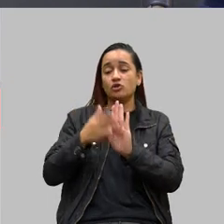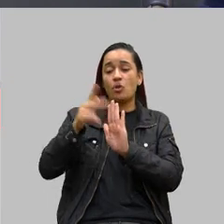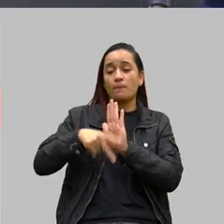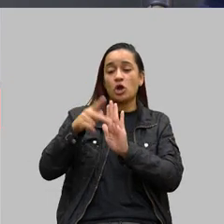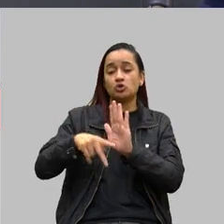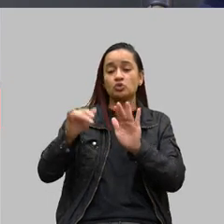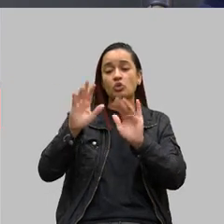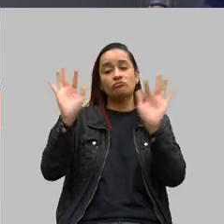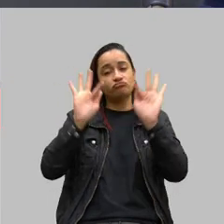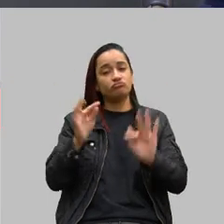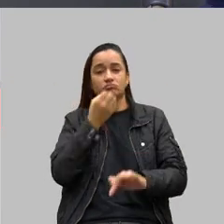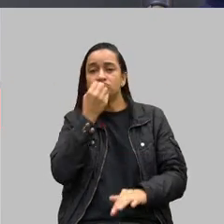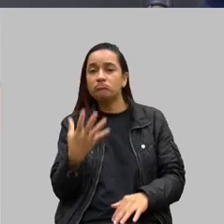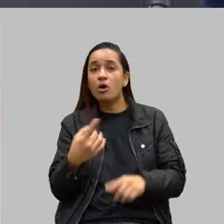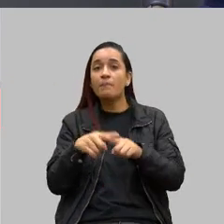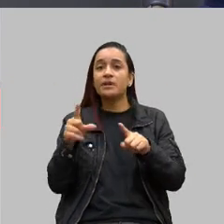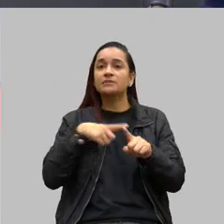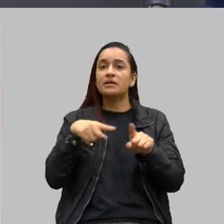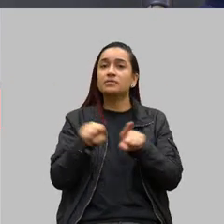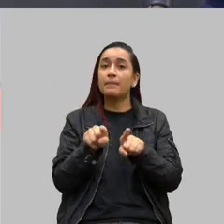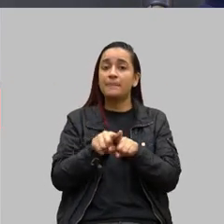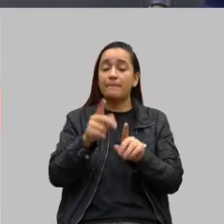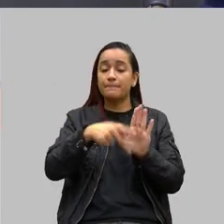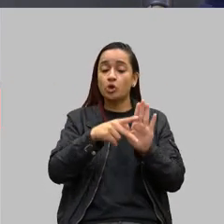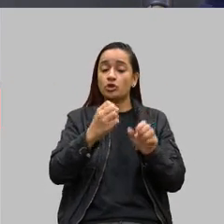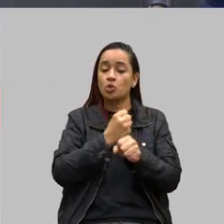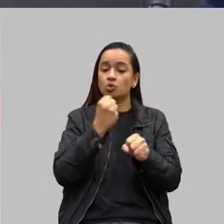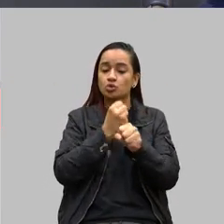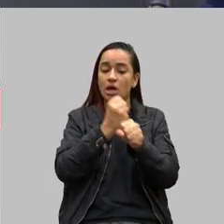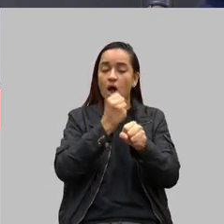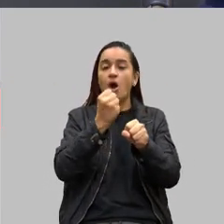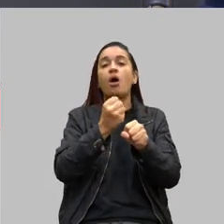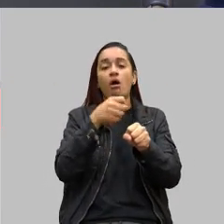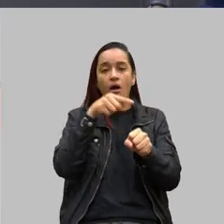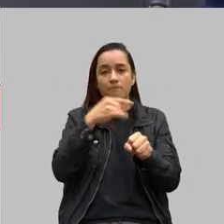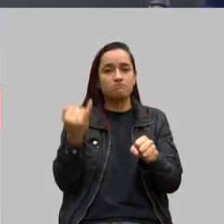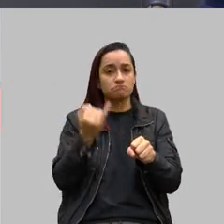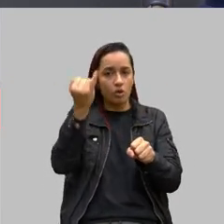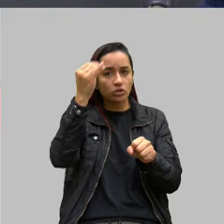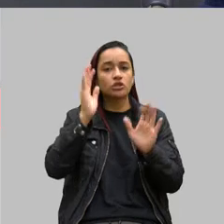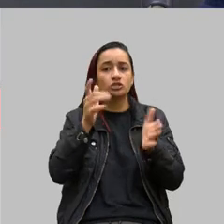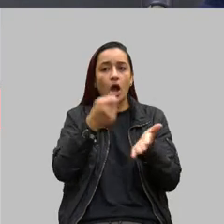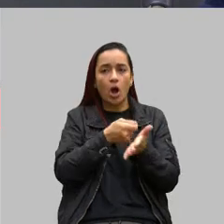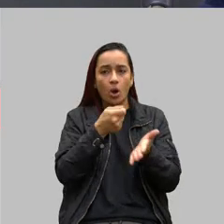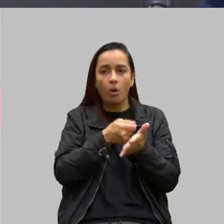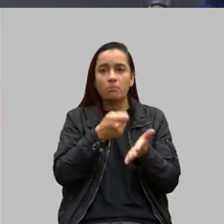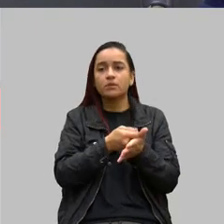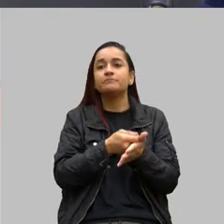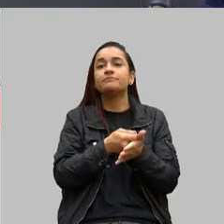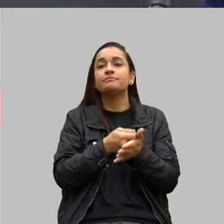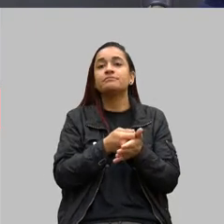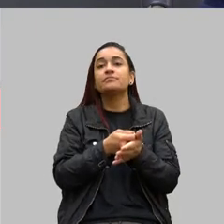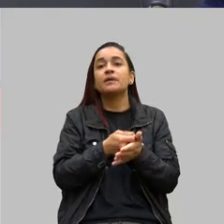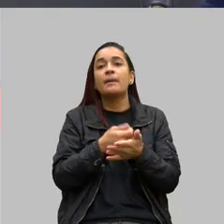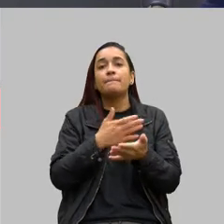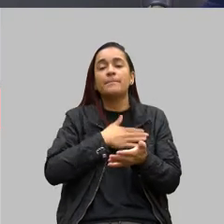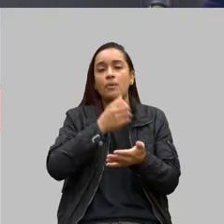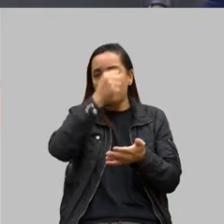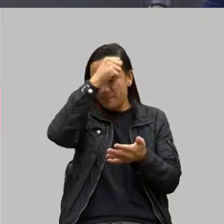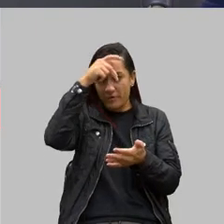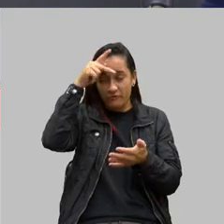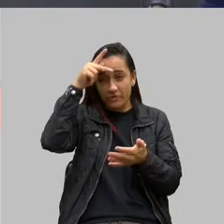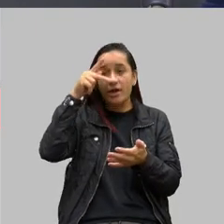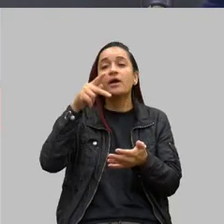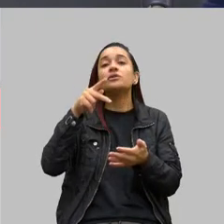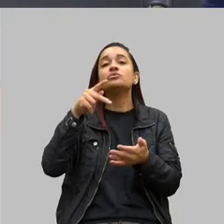fazer o projeto para executar obra importante lá que tem sido muito cobrada e de cáa Capetinga lá pelo prefeito Remind